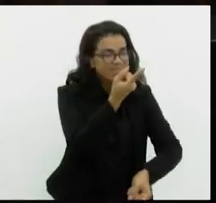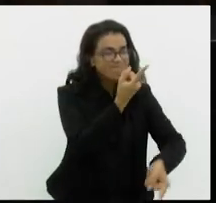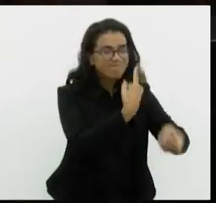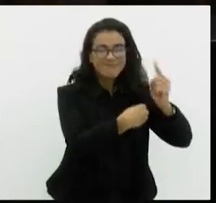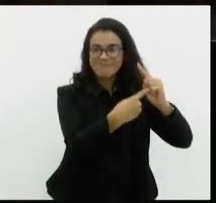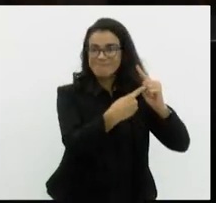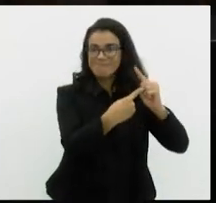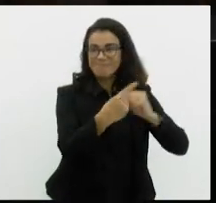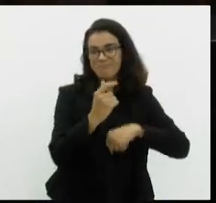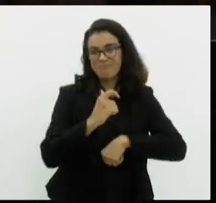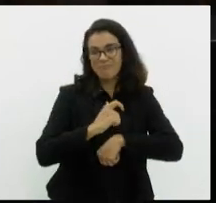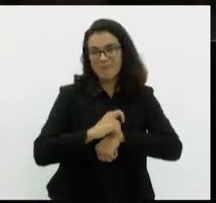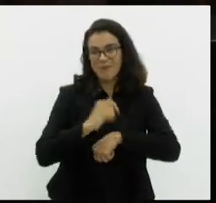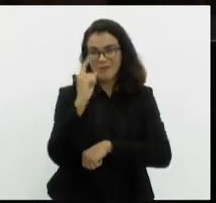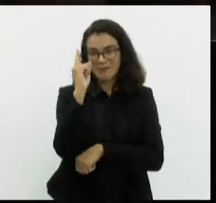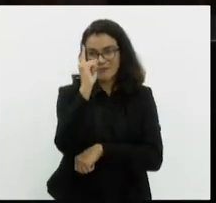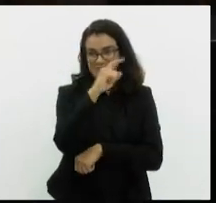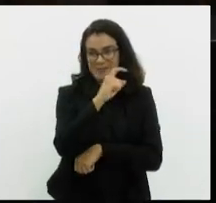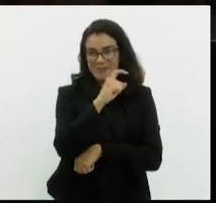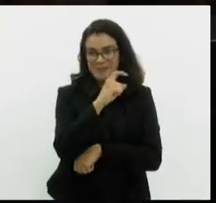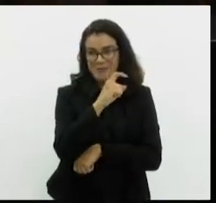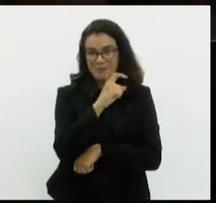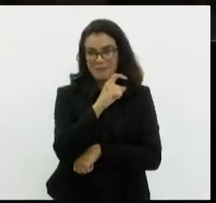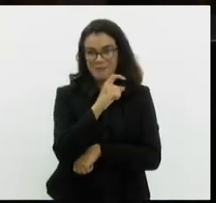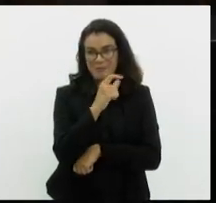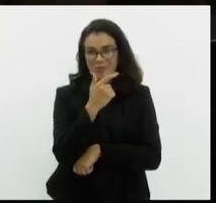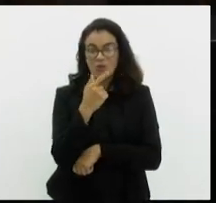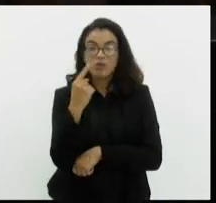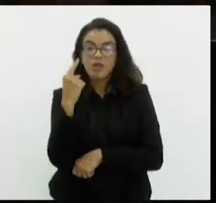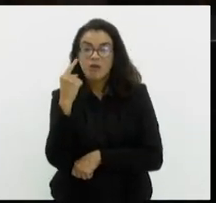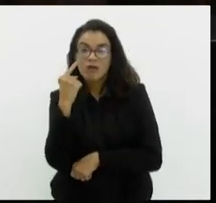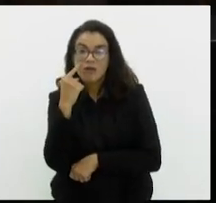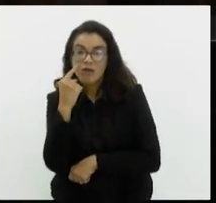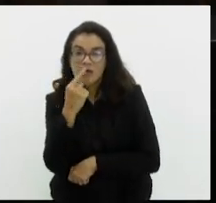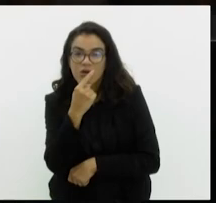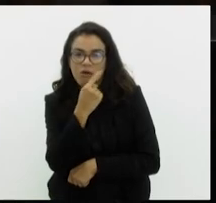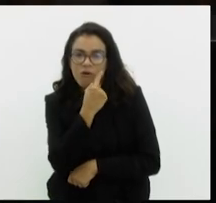os momentos difíceis. Não temos uma visão fatalista